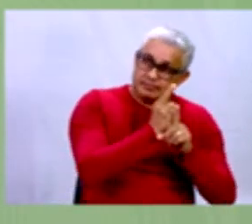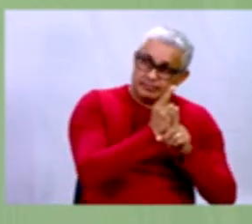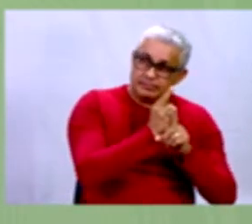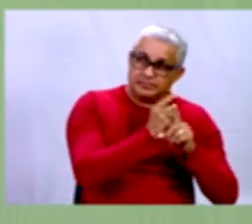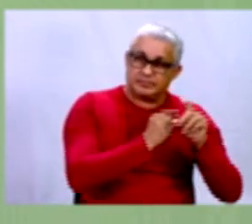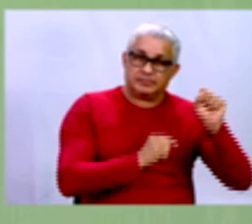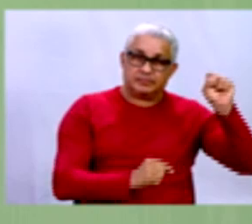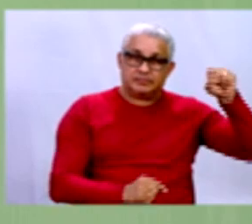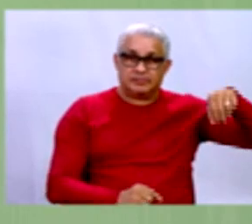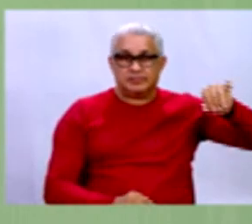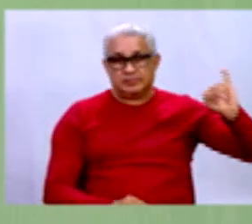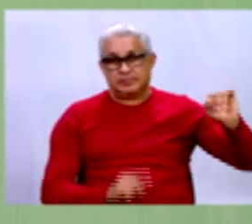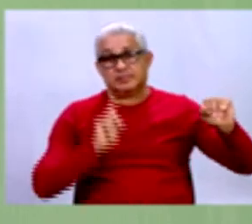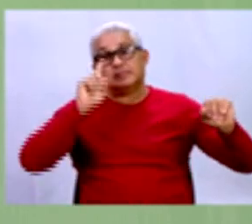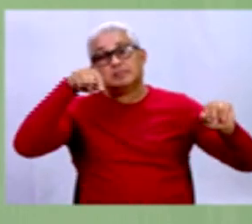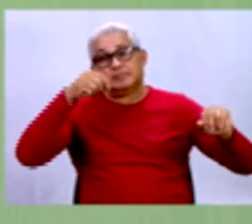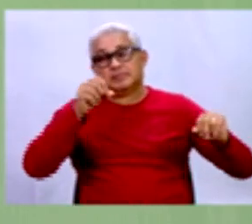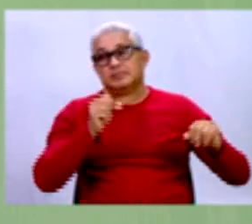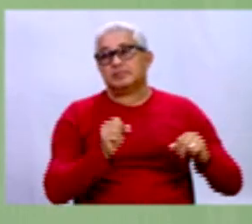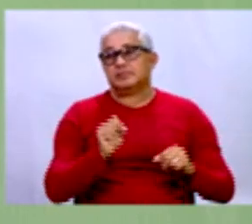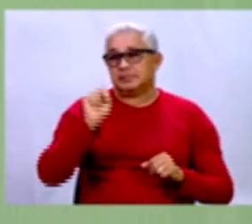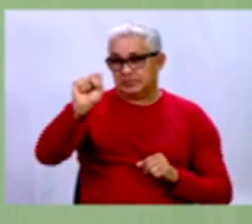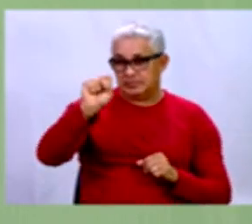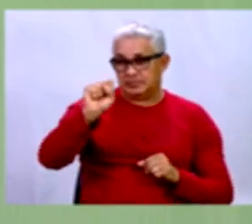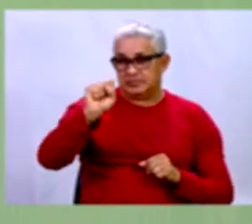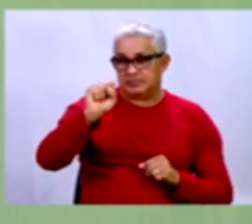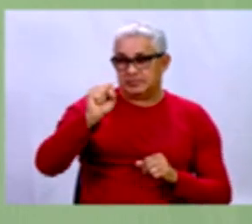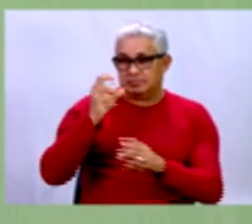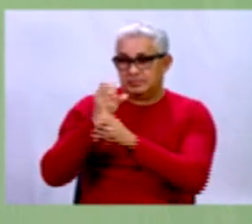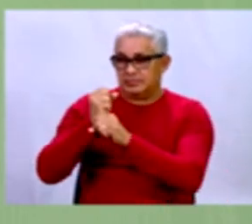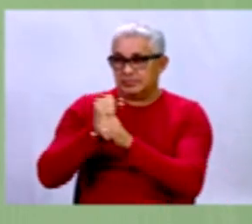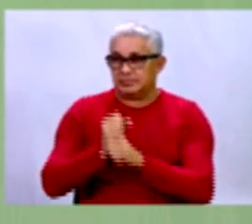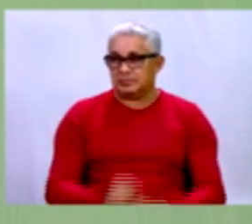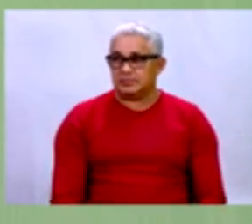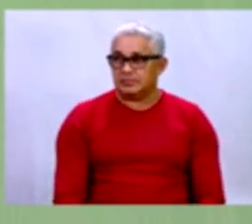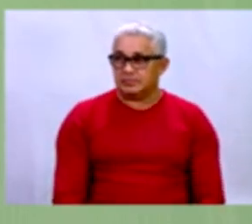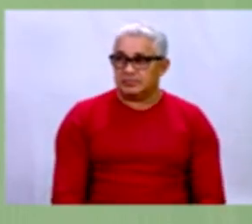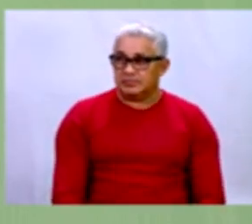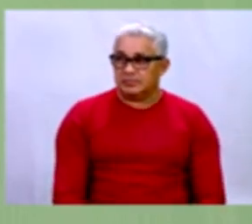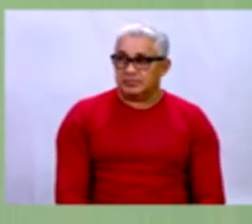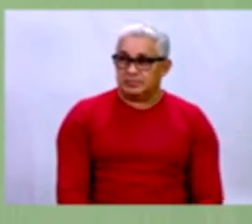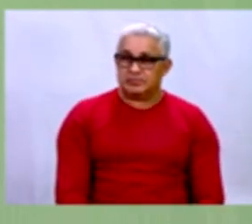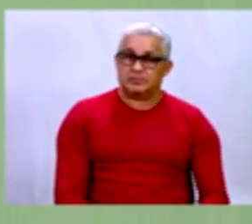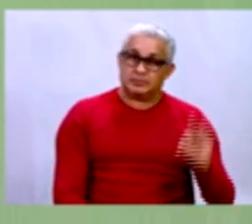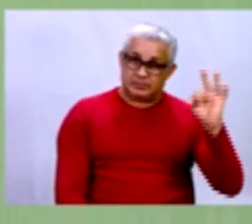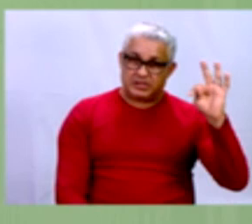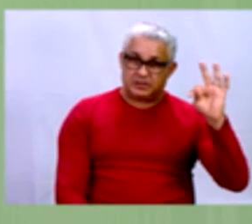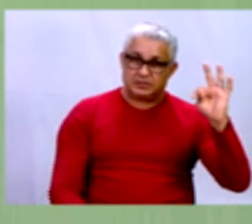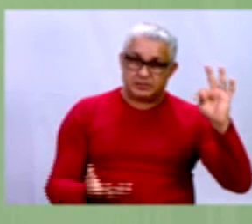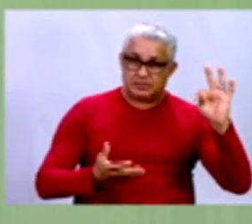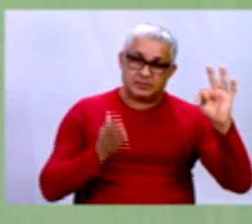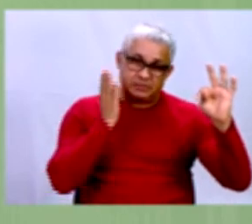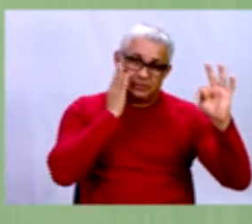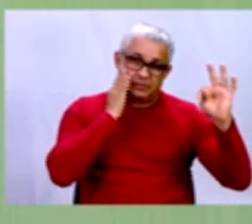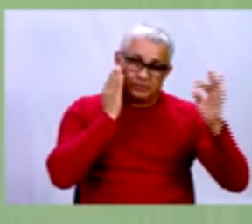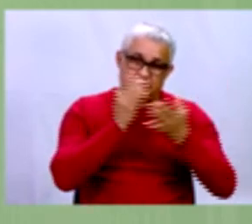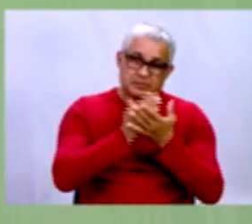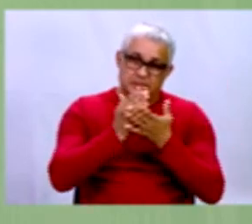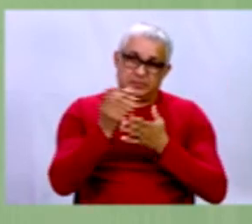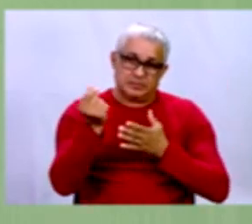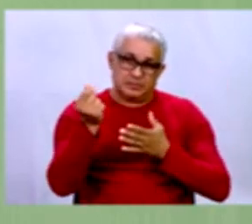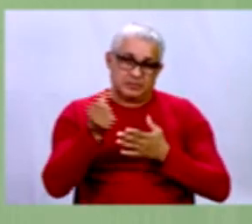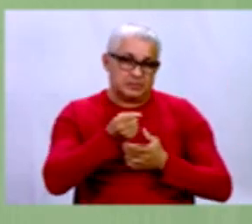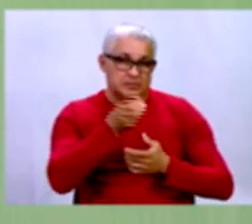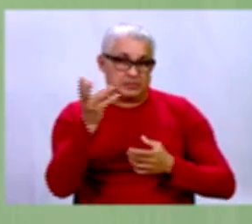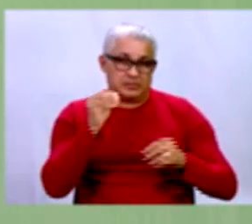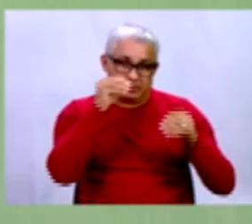o SNI, para depois a gente encontrar o S, tá? Nesse caso aqui, o T, que a gente quer saber o valor da parcela, né? Que ele tem